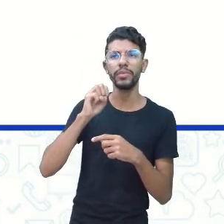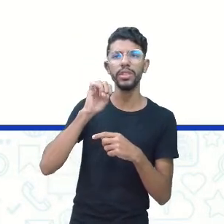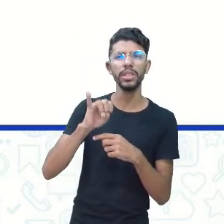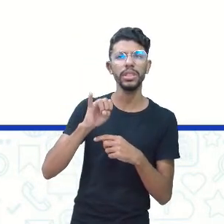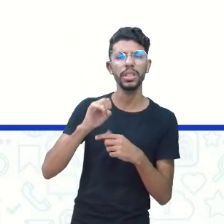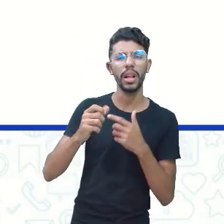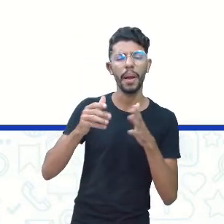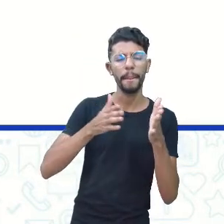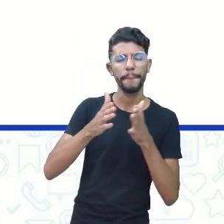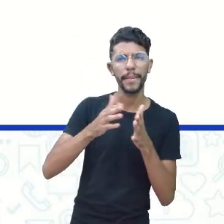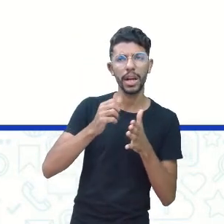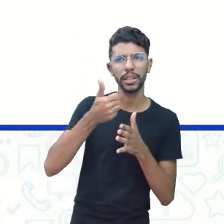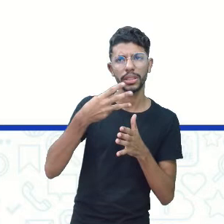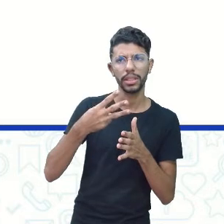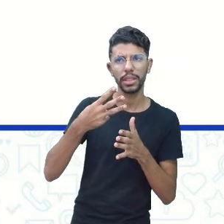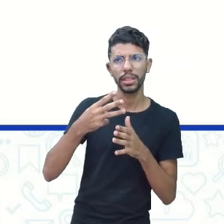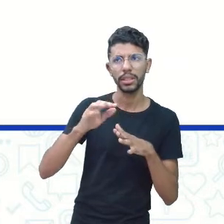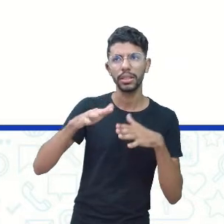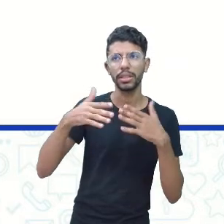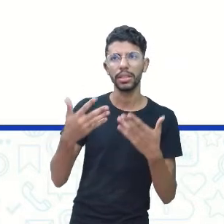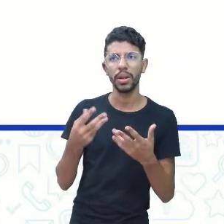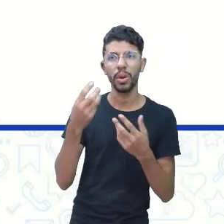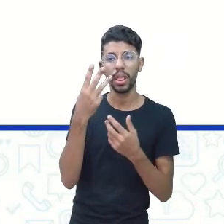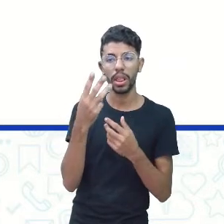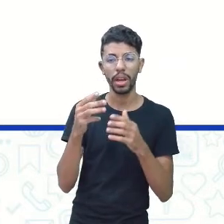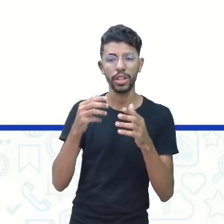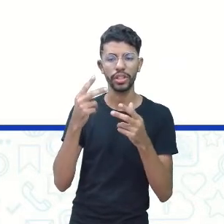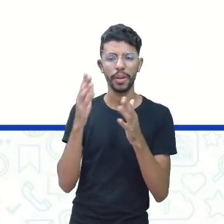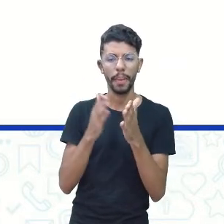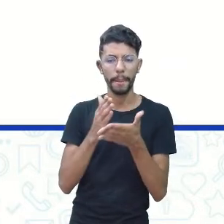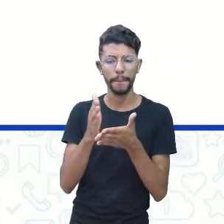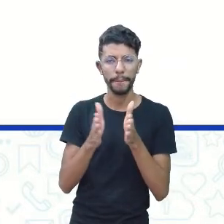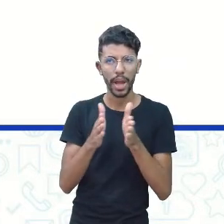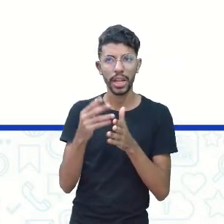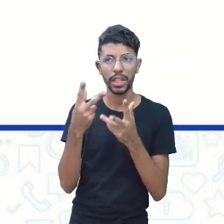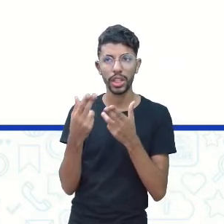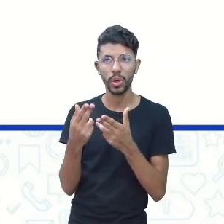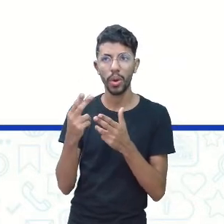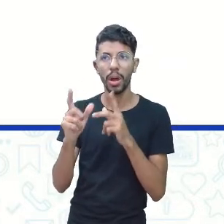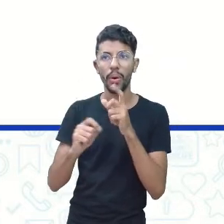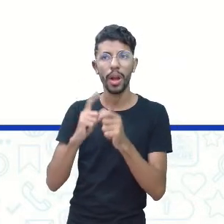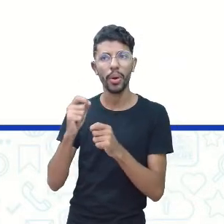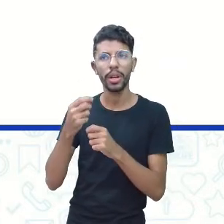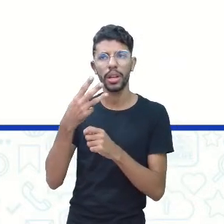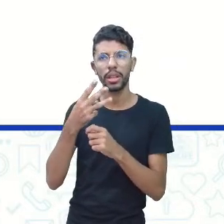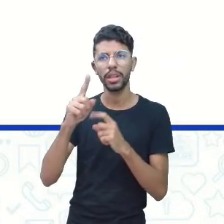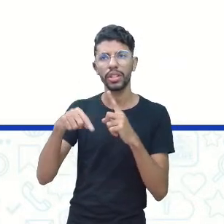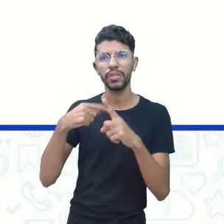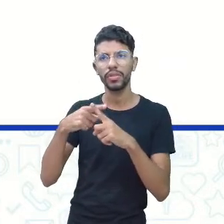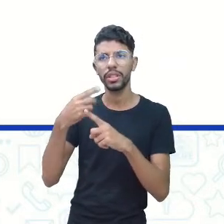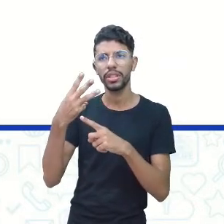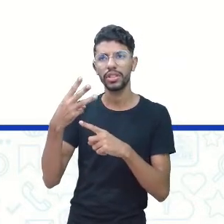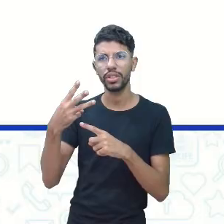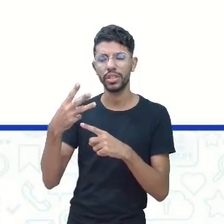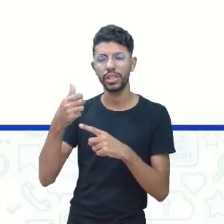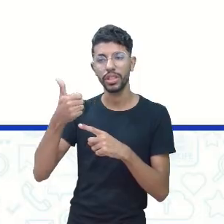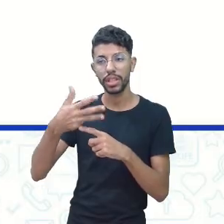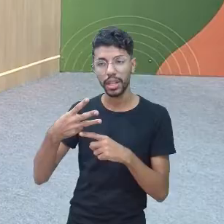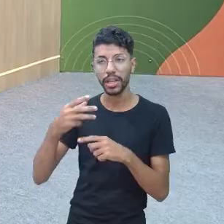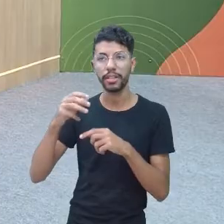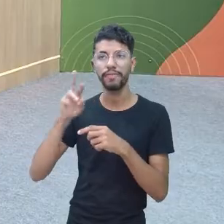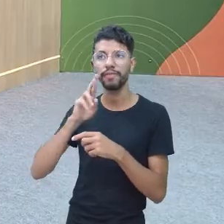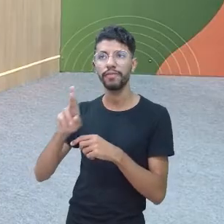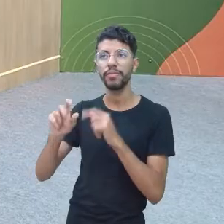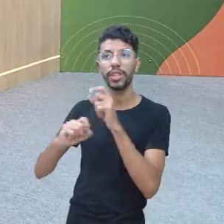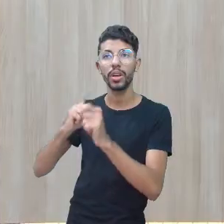ser 13, 3 partes idênticas a essas iniciais vão ser 3 vezes 13, 39 figurinhas, tá